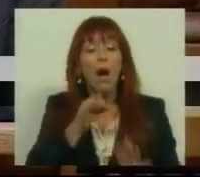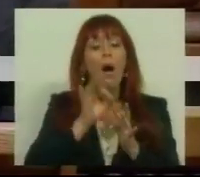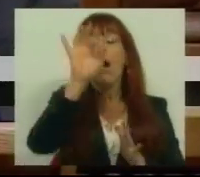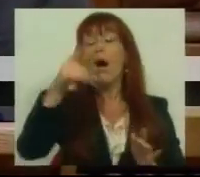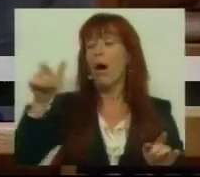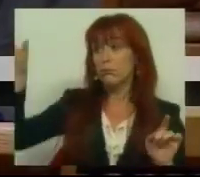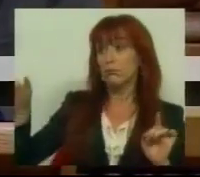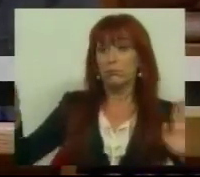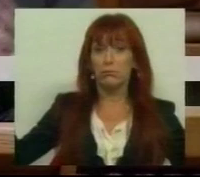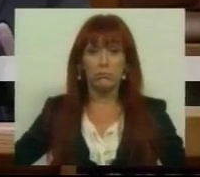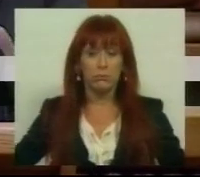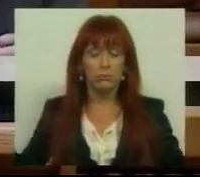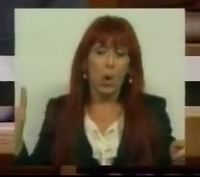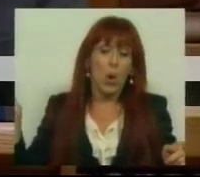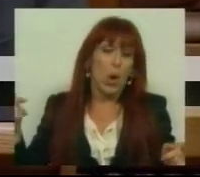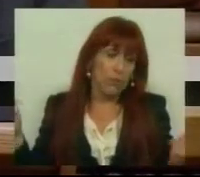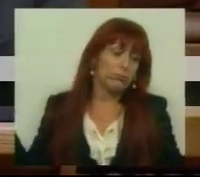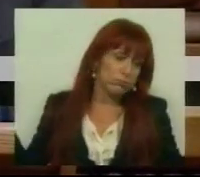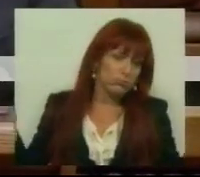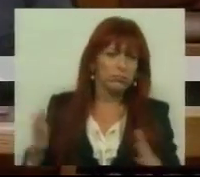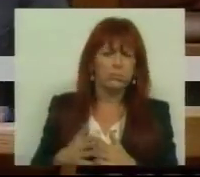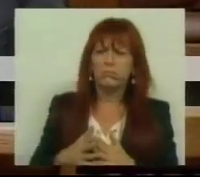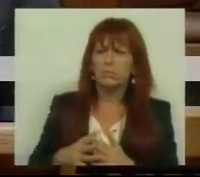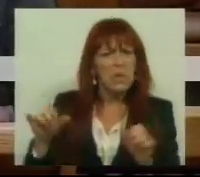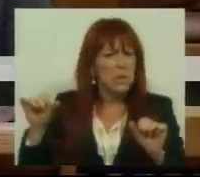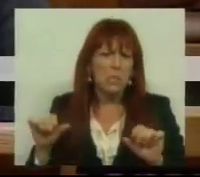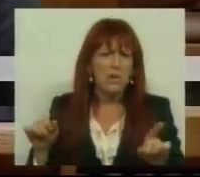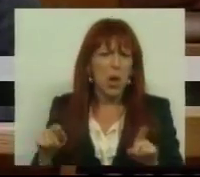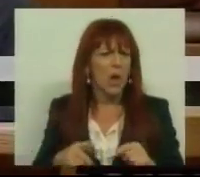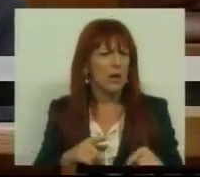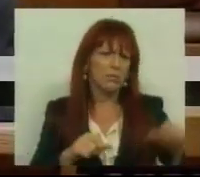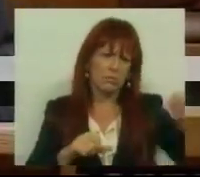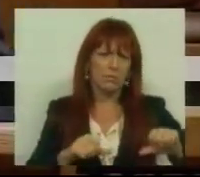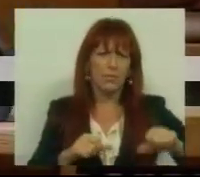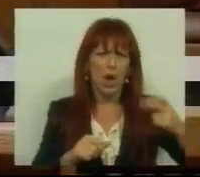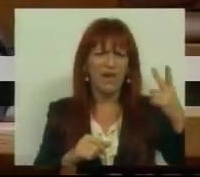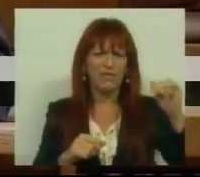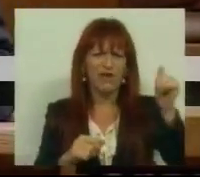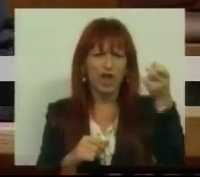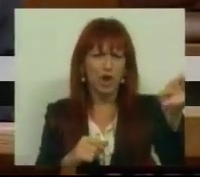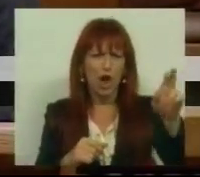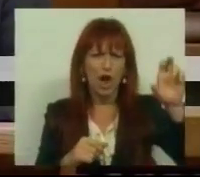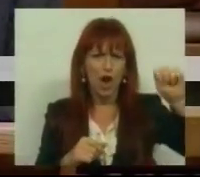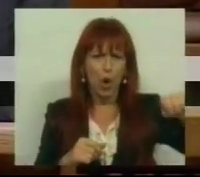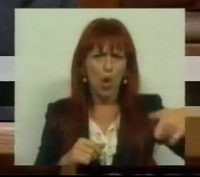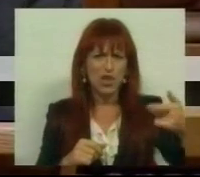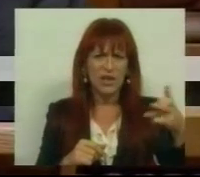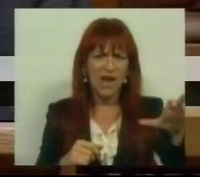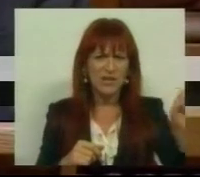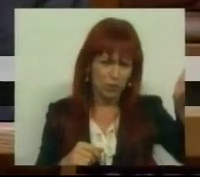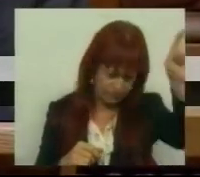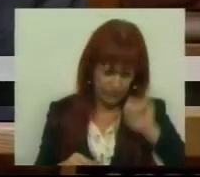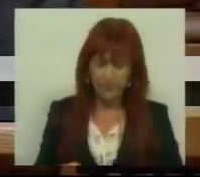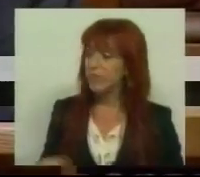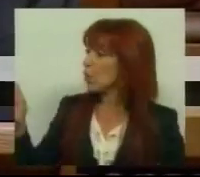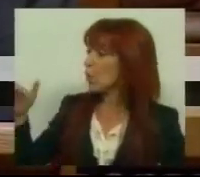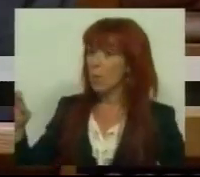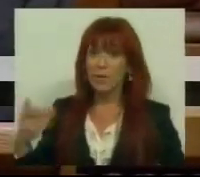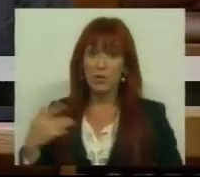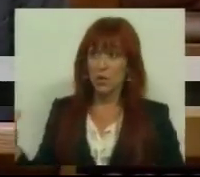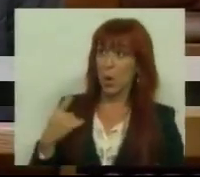que Franklin Alves, apesar de tudo, não fez pior que Vítor Constâncio. E o PSD,